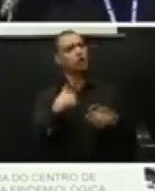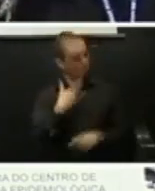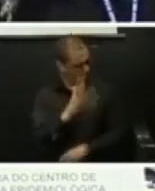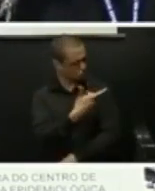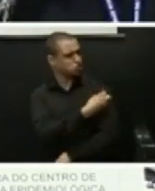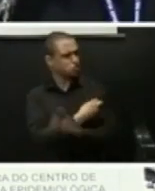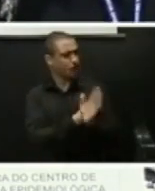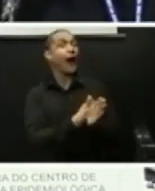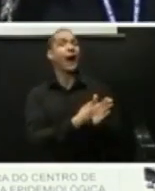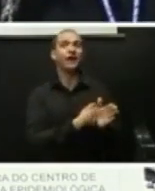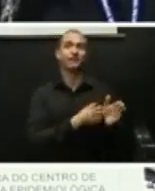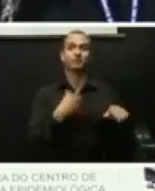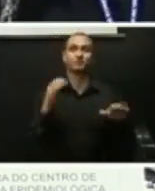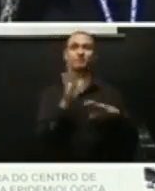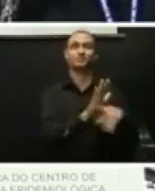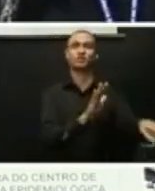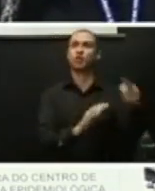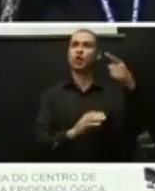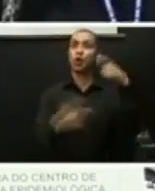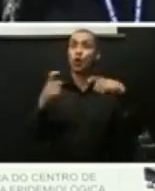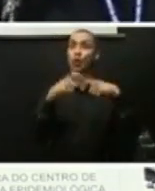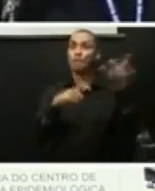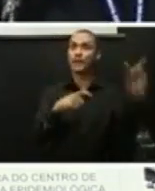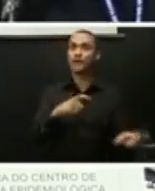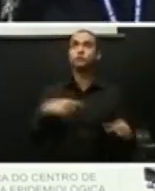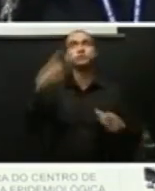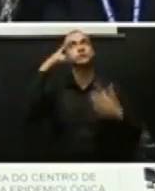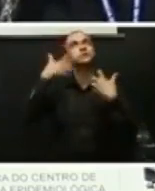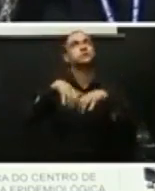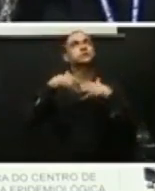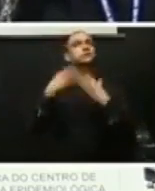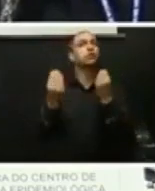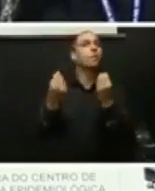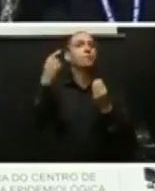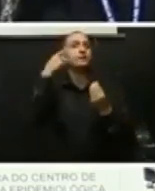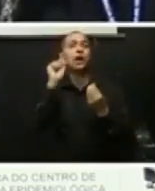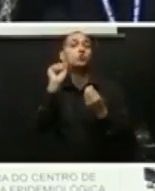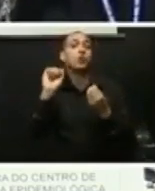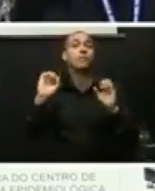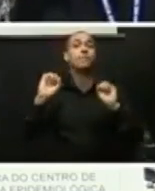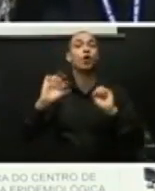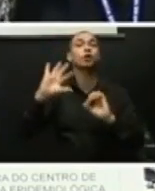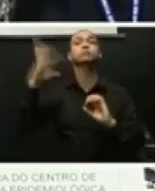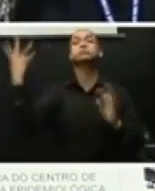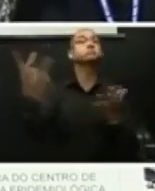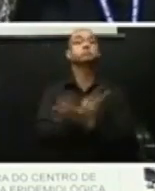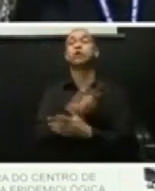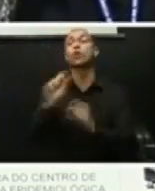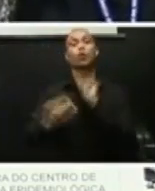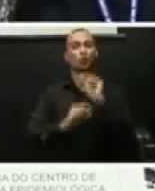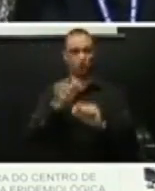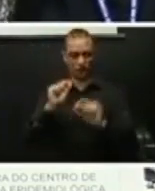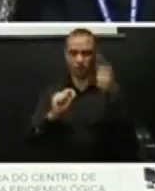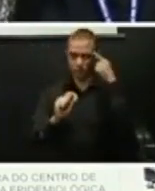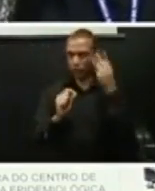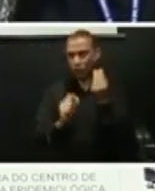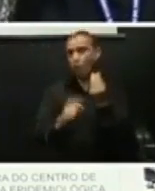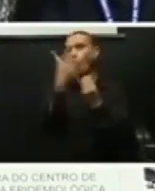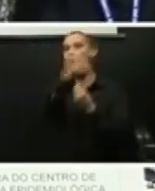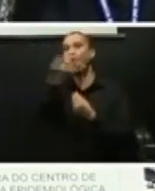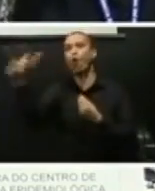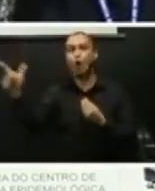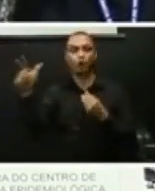ele é auxilia muito raciocínio desse profissional para pensar na possibilidade de